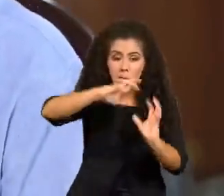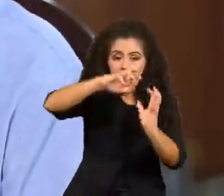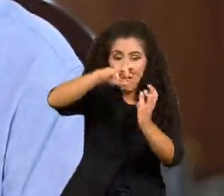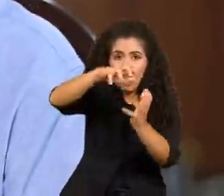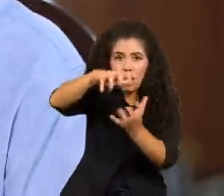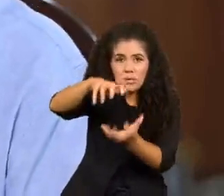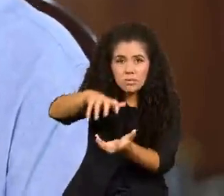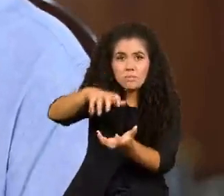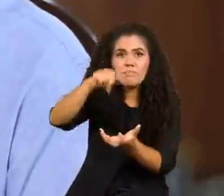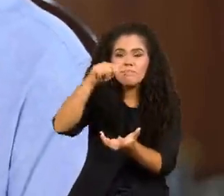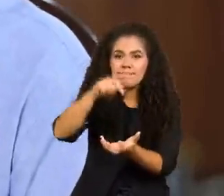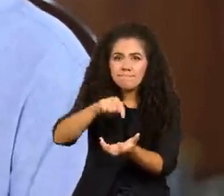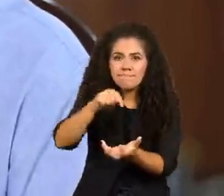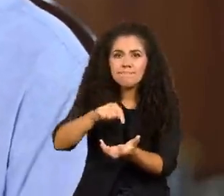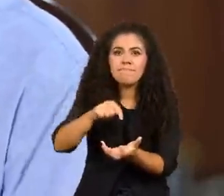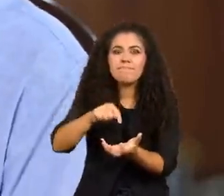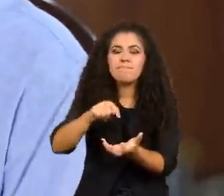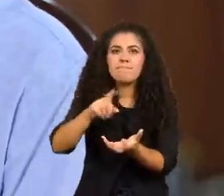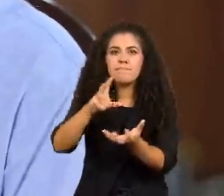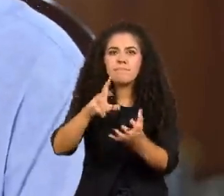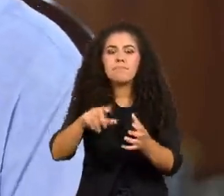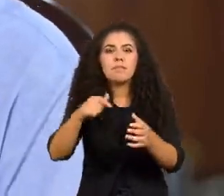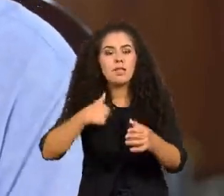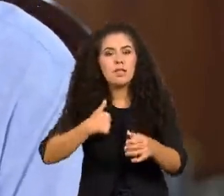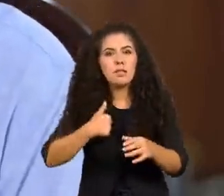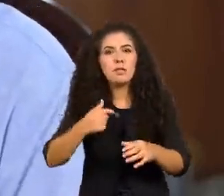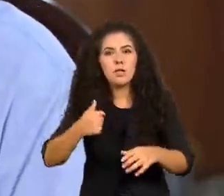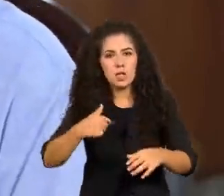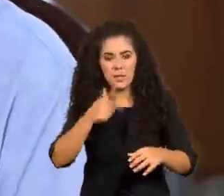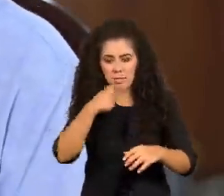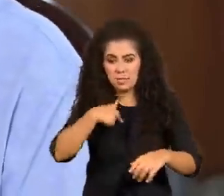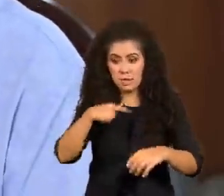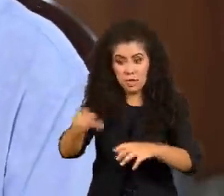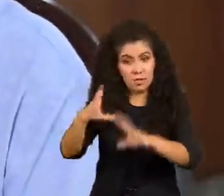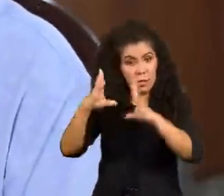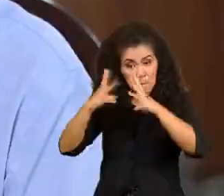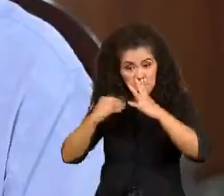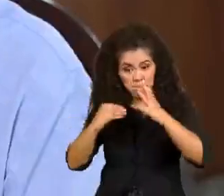Me destruam, que eu sou capaz de destruir vocês antes de eu ser destruído.